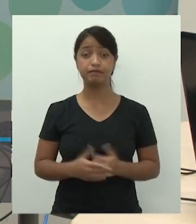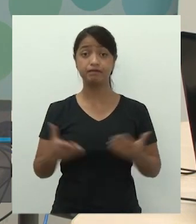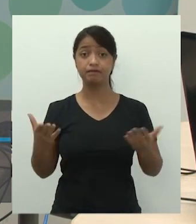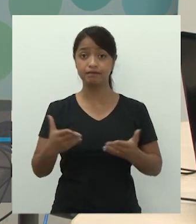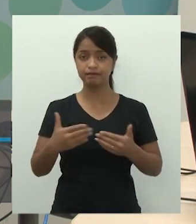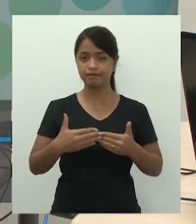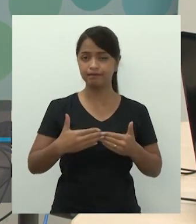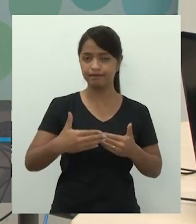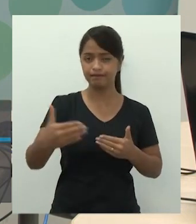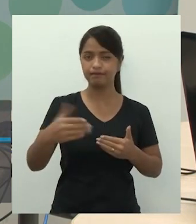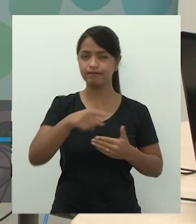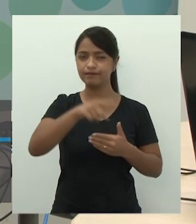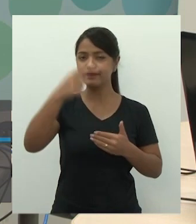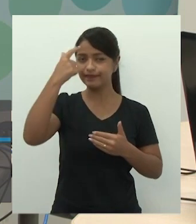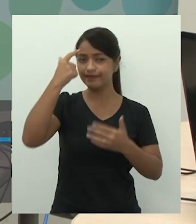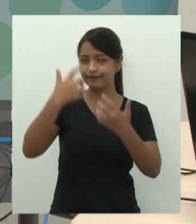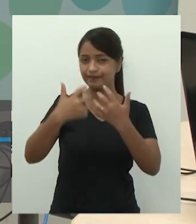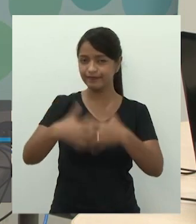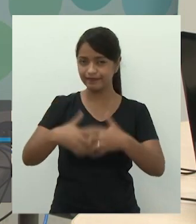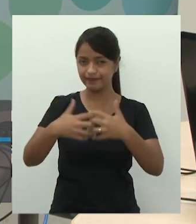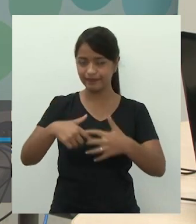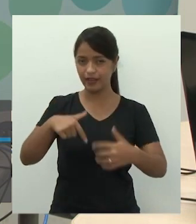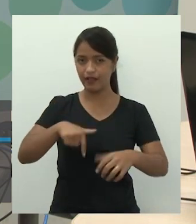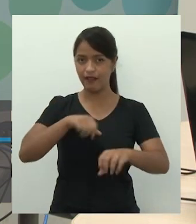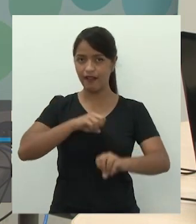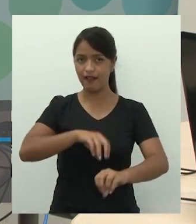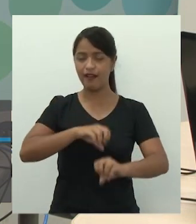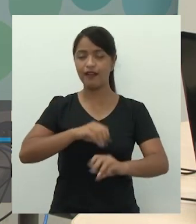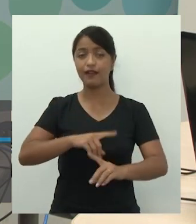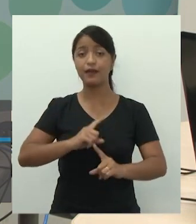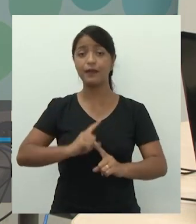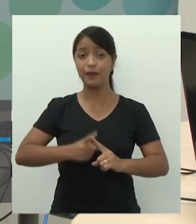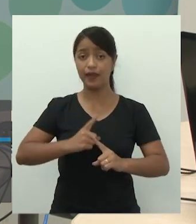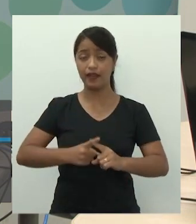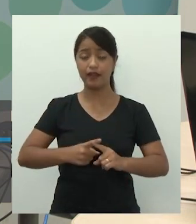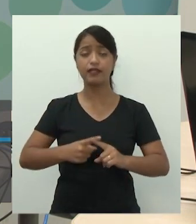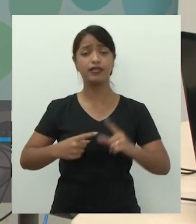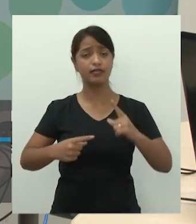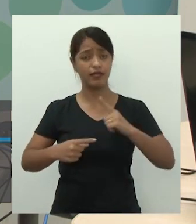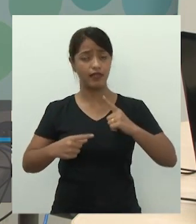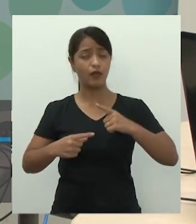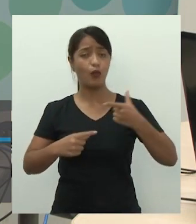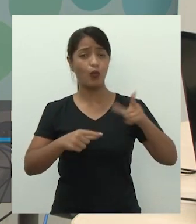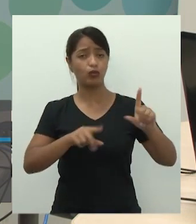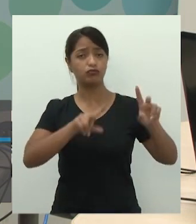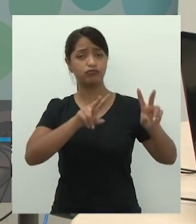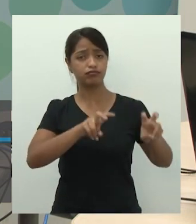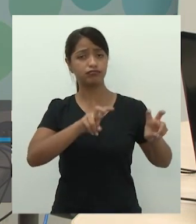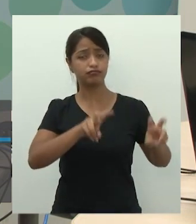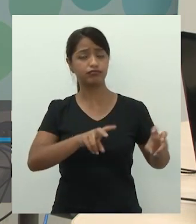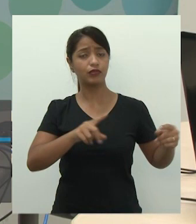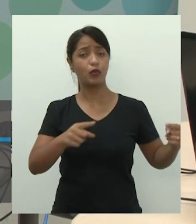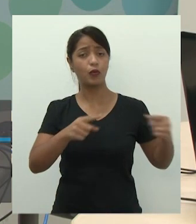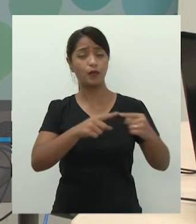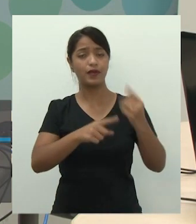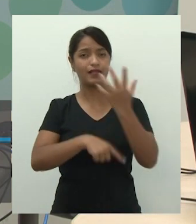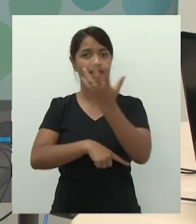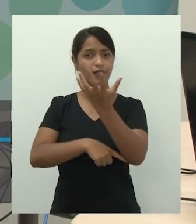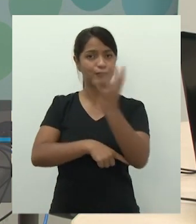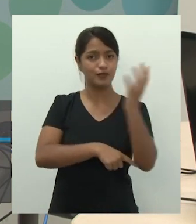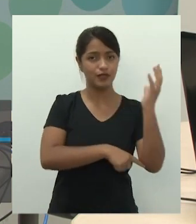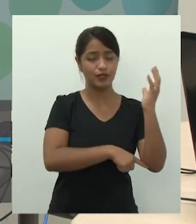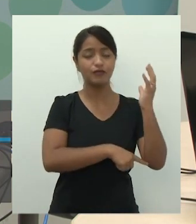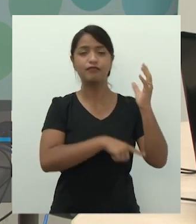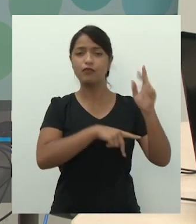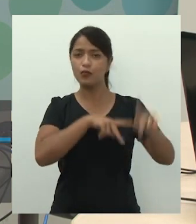nessa aula, até porque existem outras relações com a natureza que foram proveitosas para os primeiros grupos